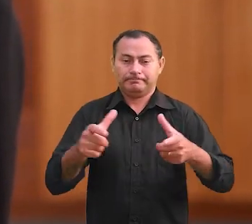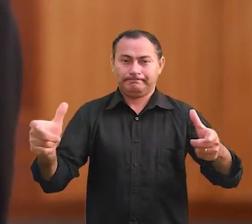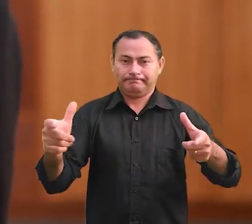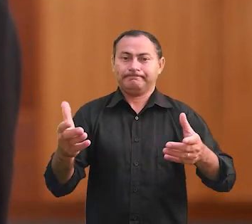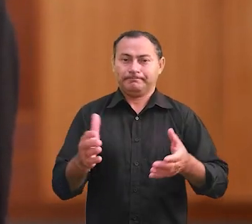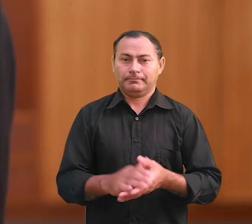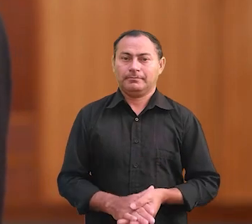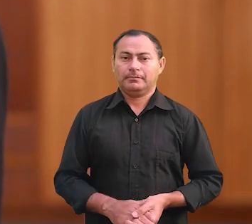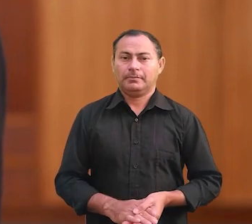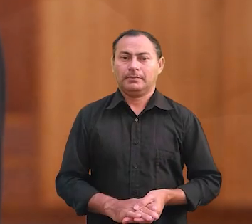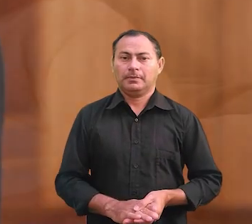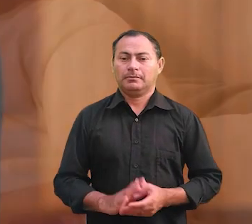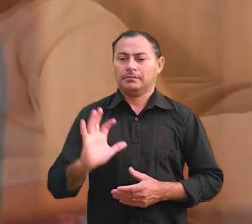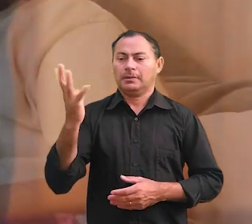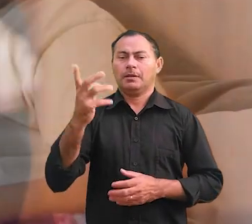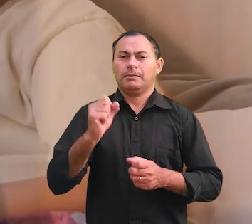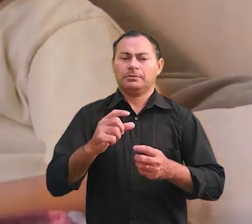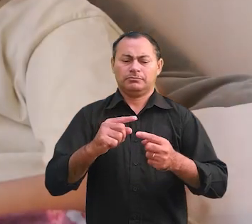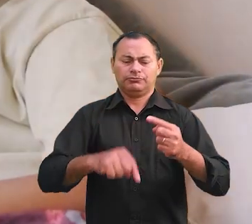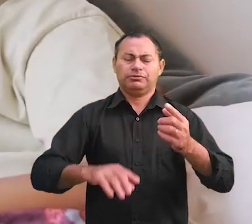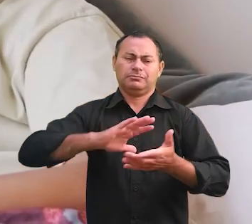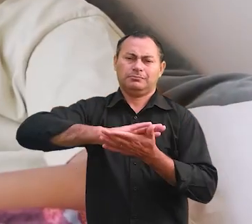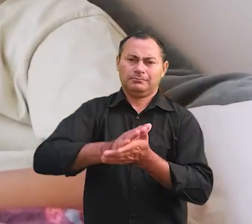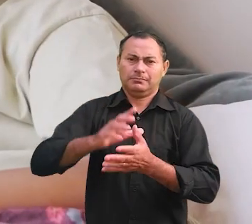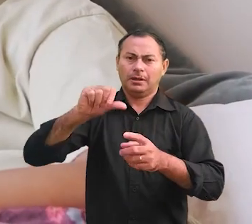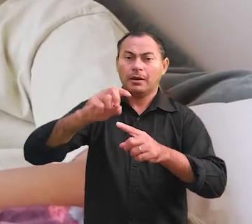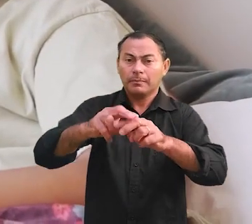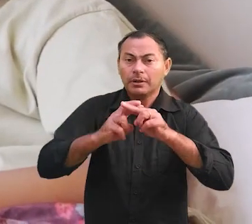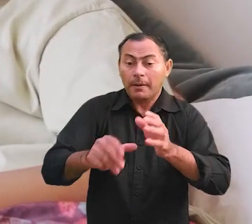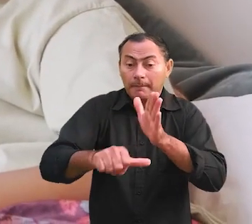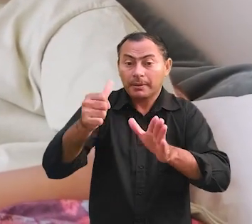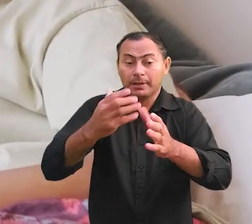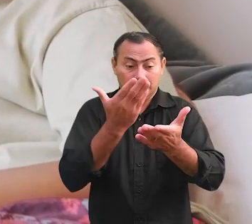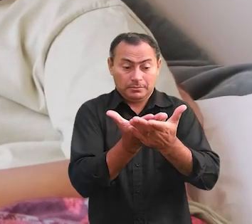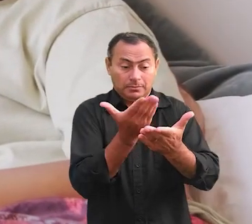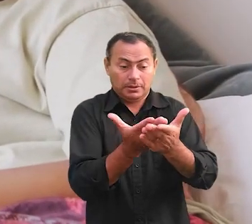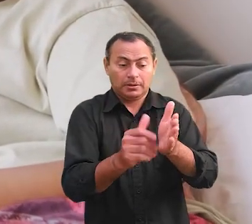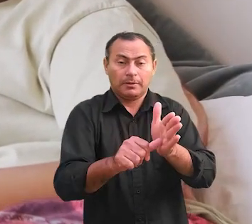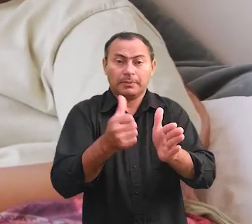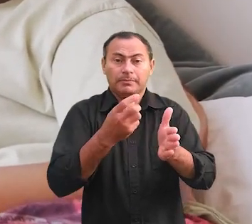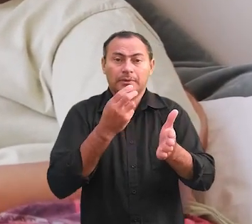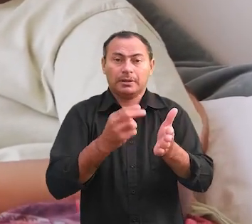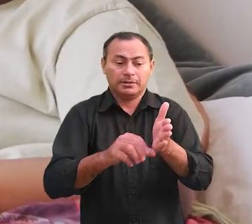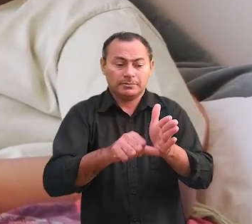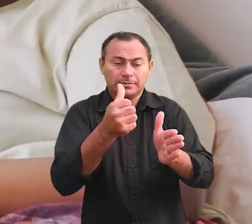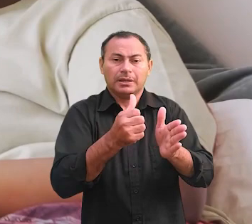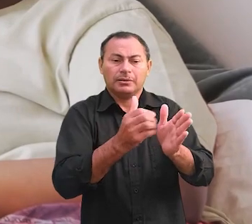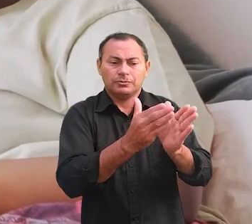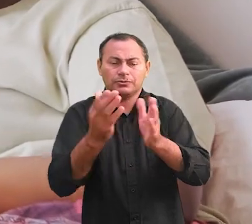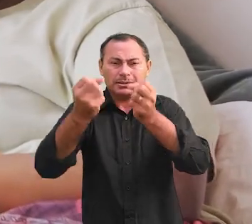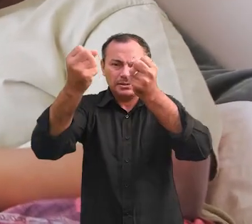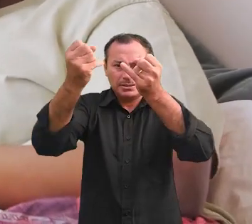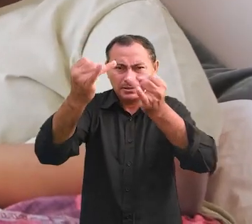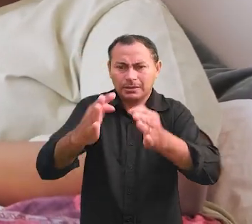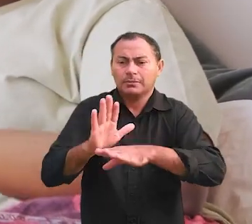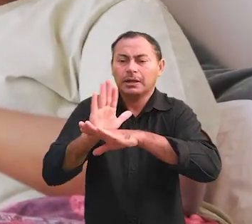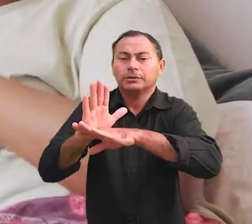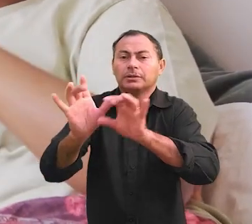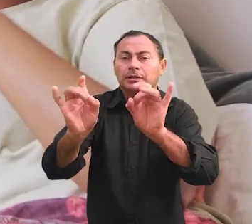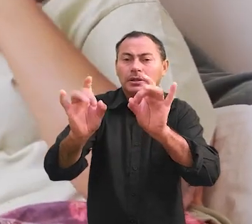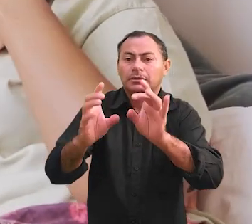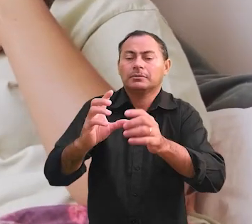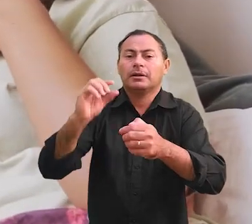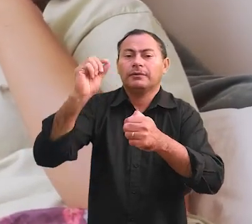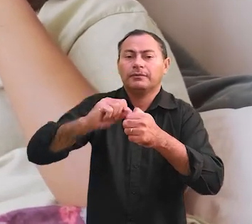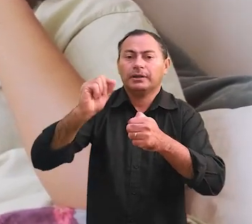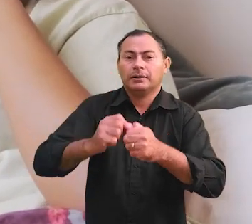é maior o efeito pode ser devastador foi por isso que no primeiro estudo da primeira série mencionamos uma